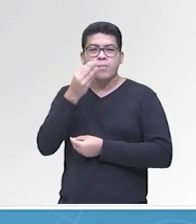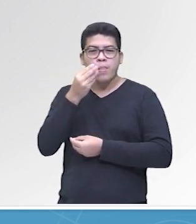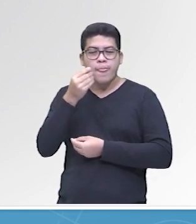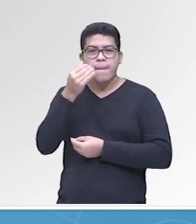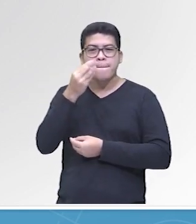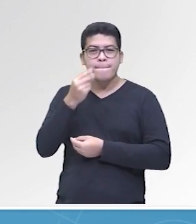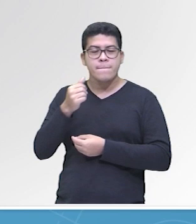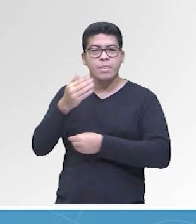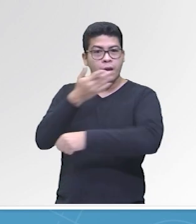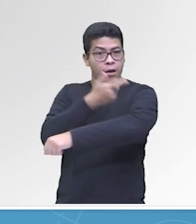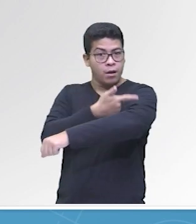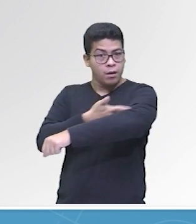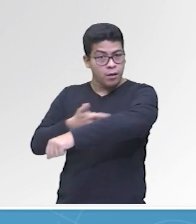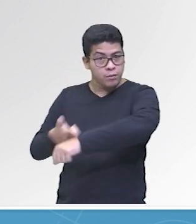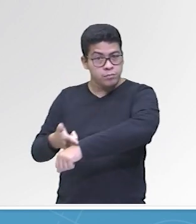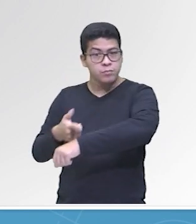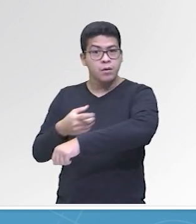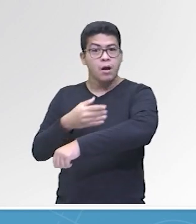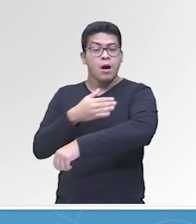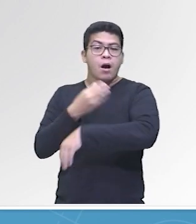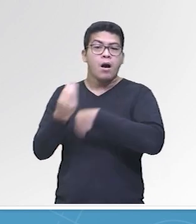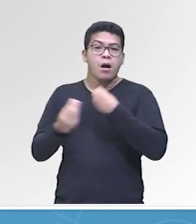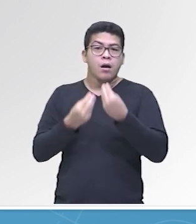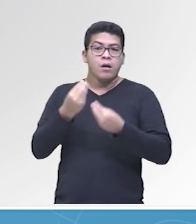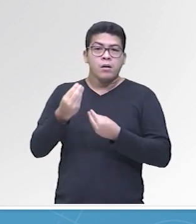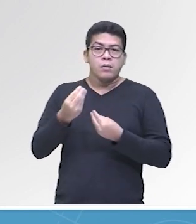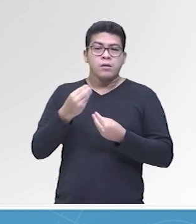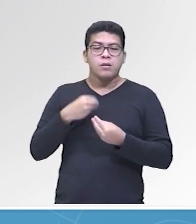branco, o vinho mais